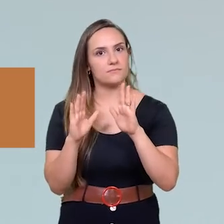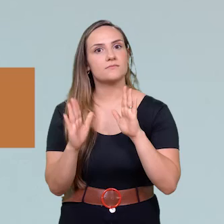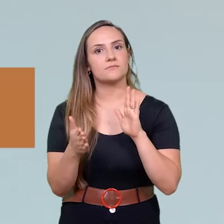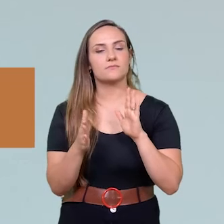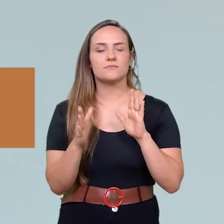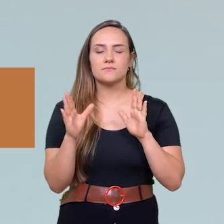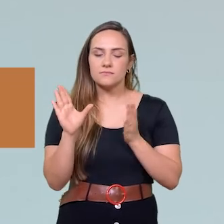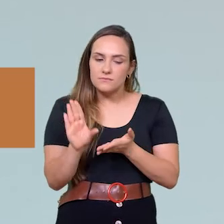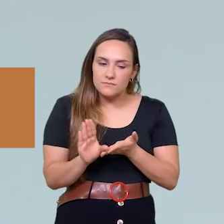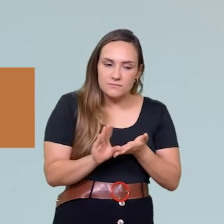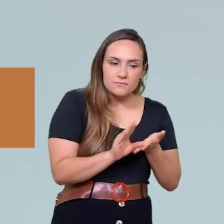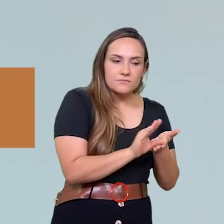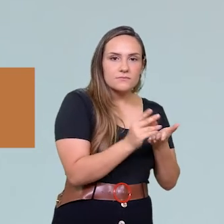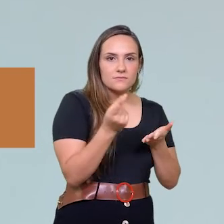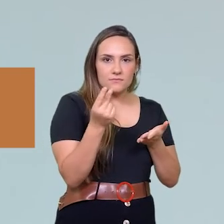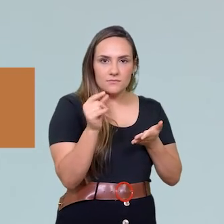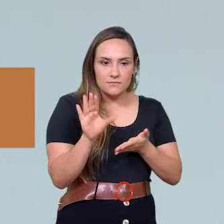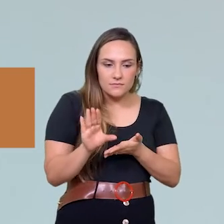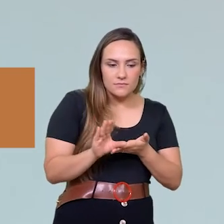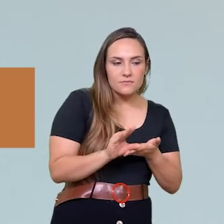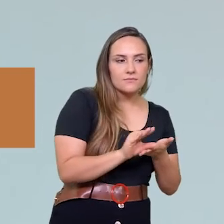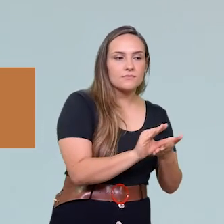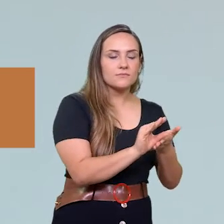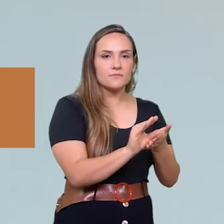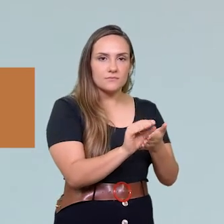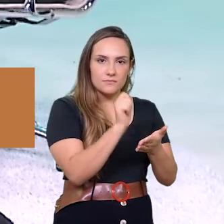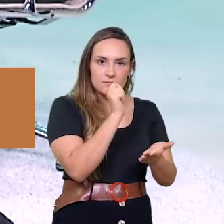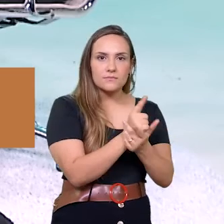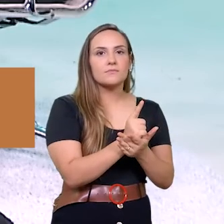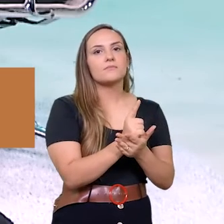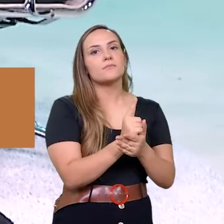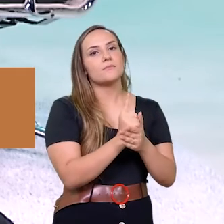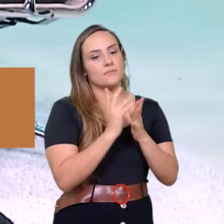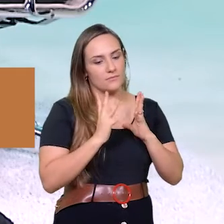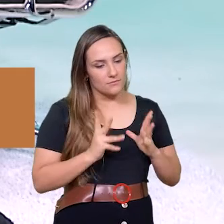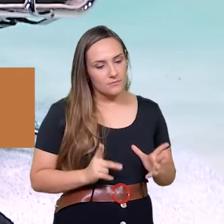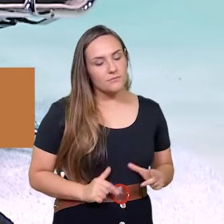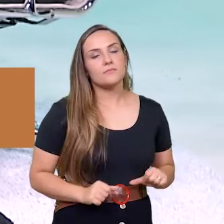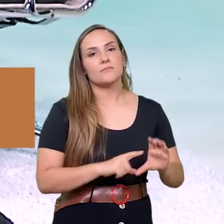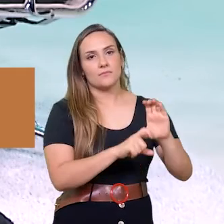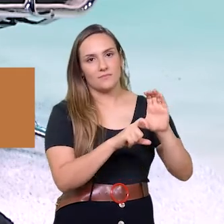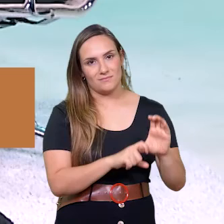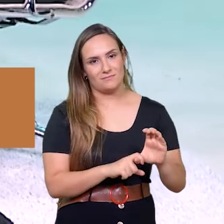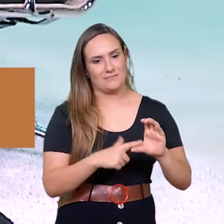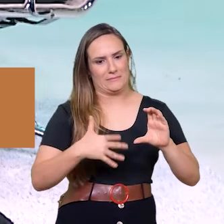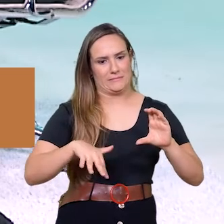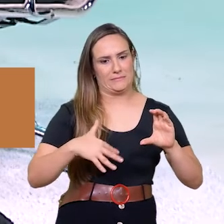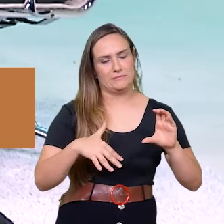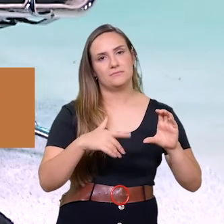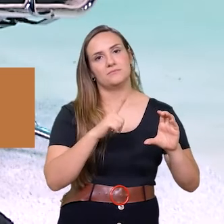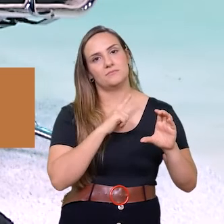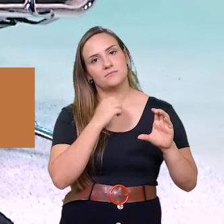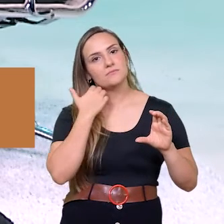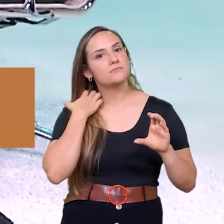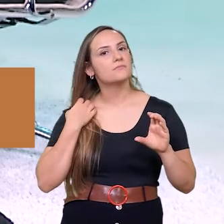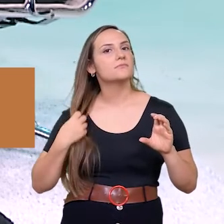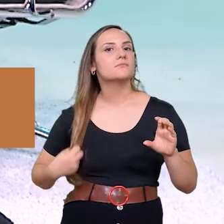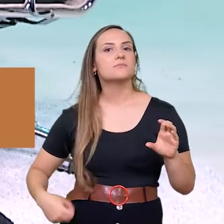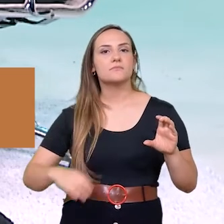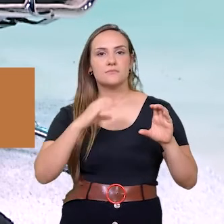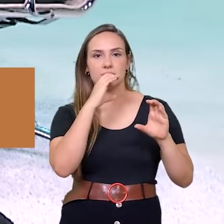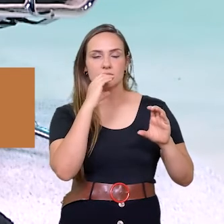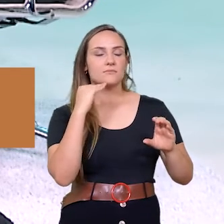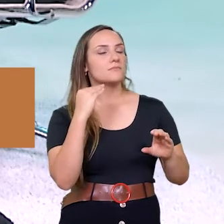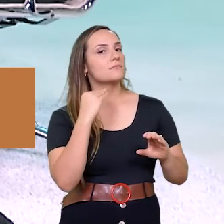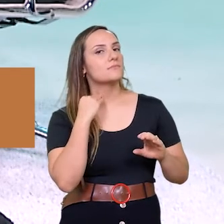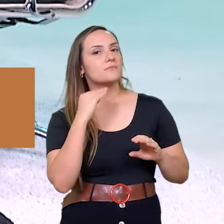reuniões, que se possa destinar um pouco disso, desse ganho, para colocar em dia alguma dívida cara